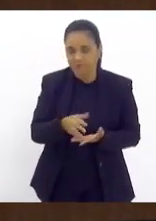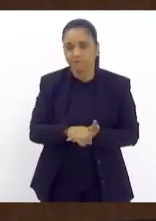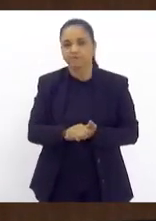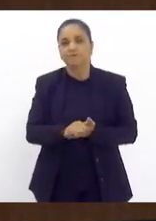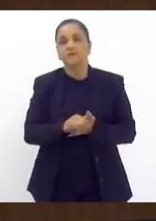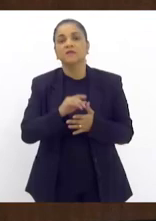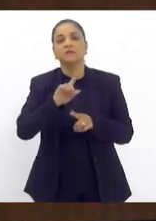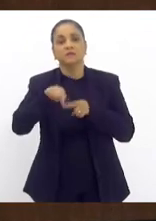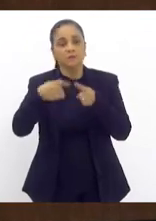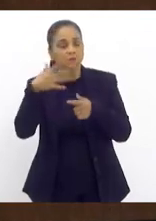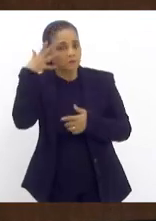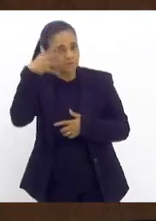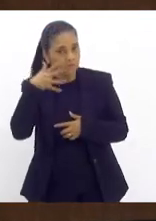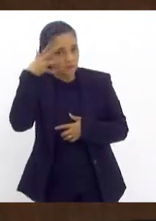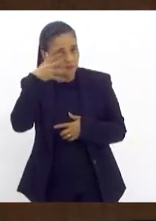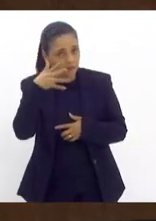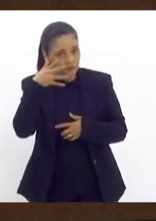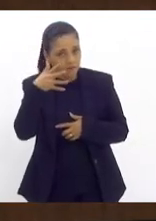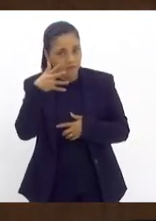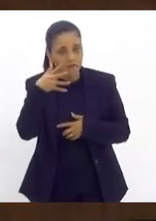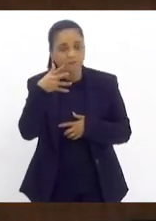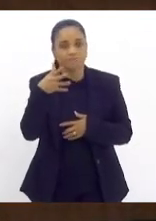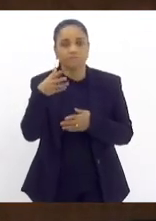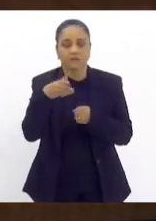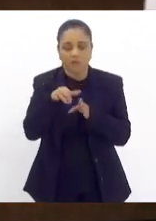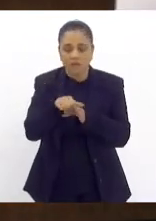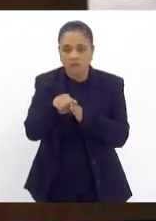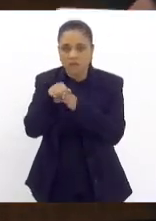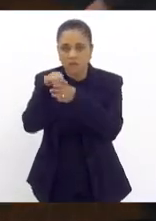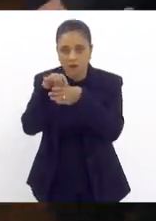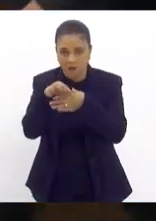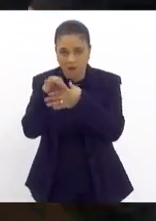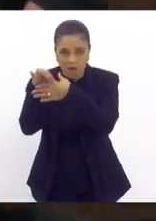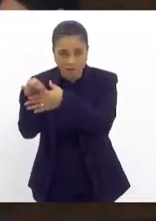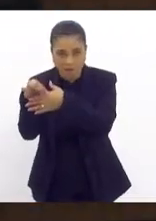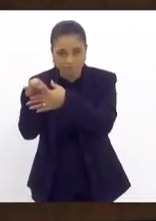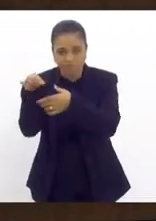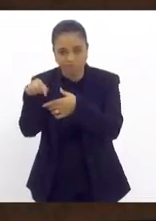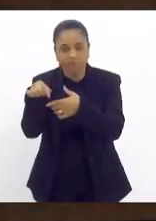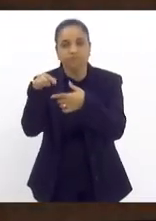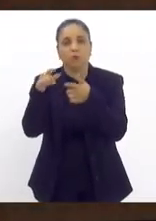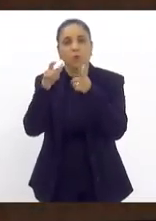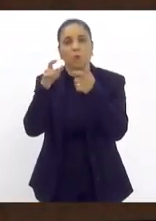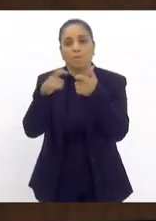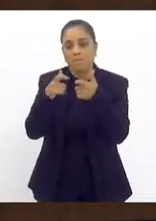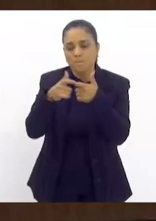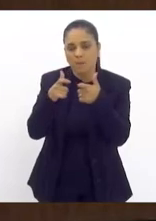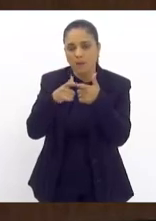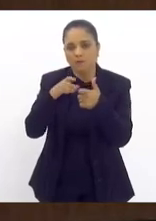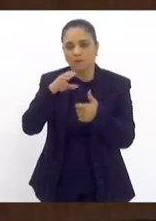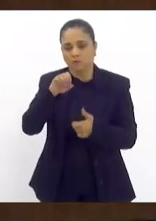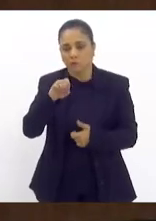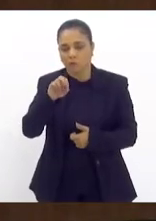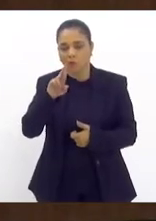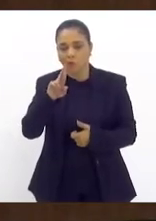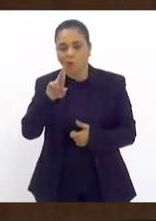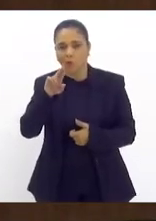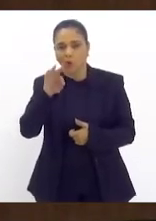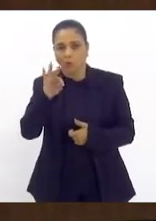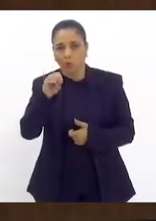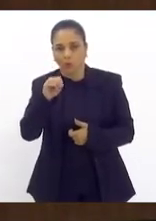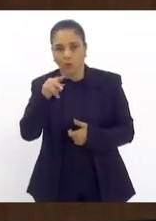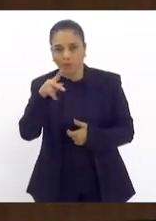é encaminhado para um local adequado, para um médico ortopedista, fazer a